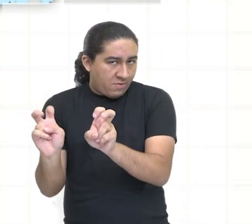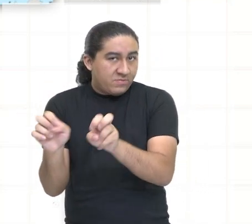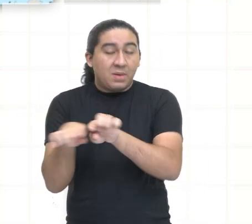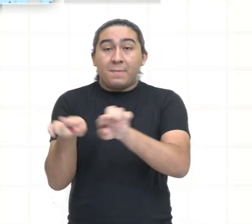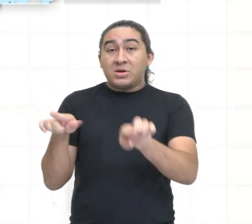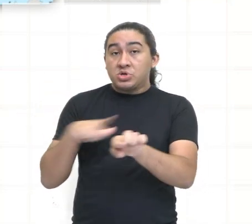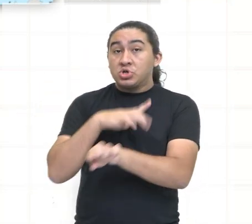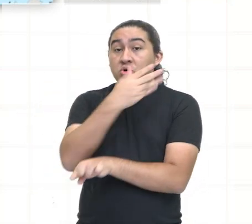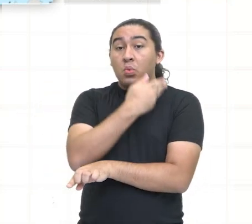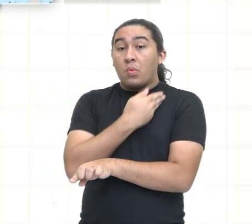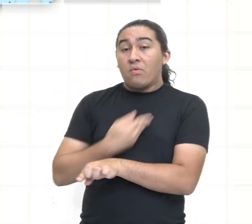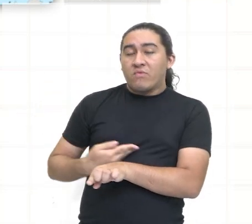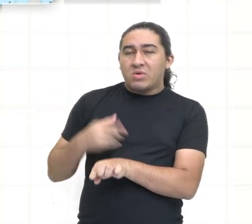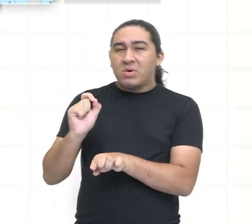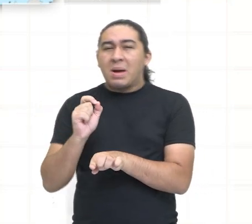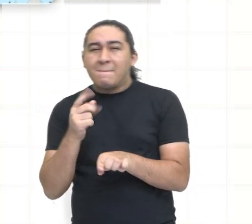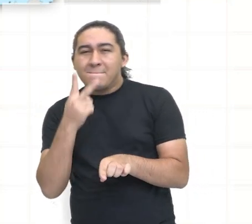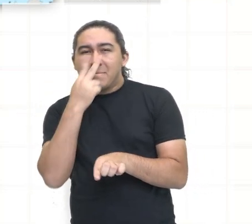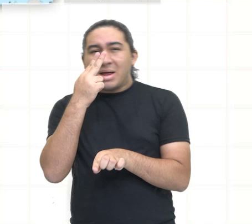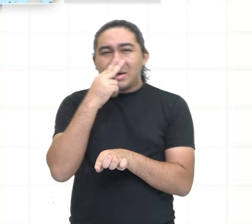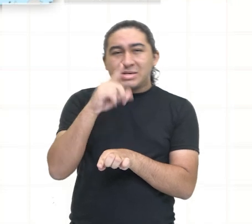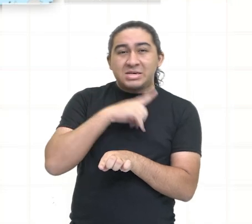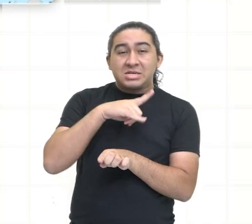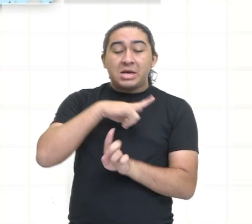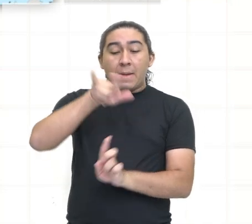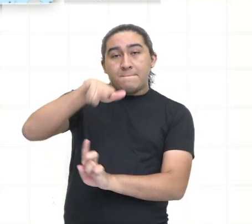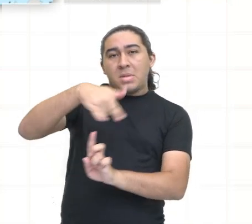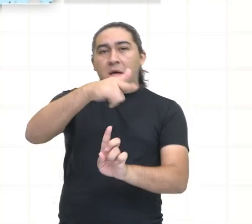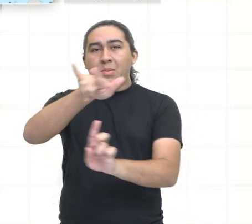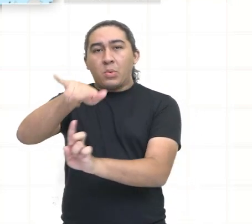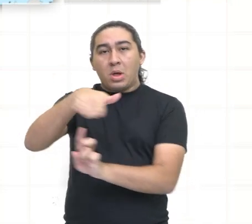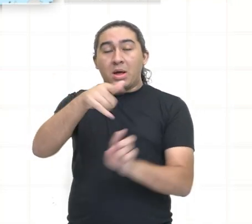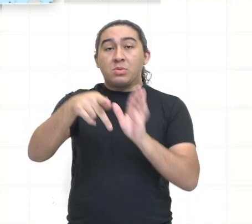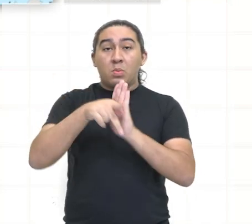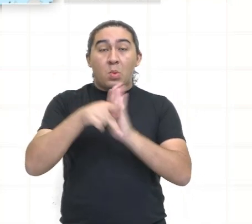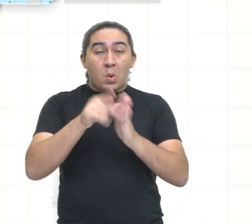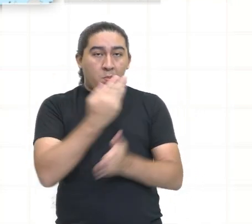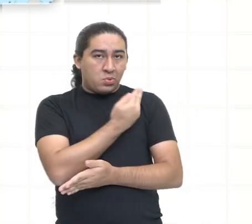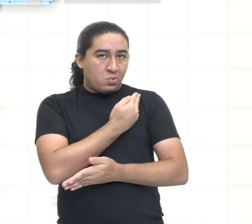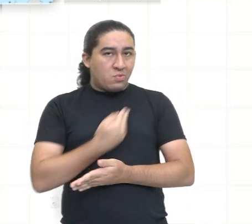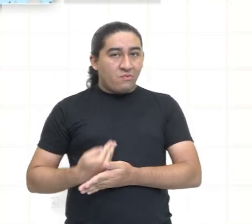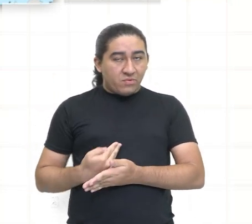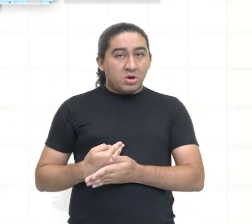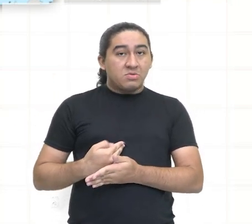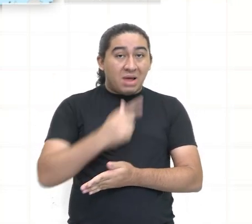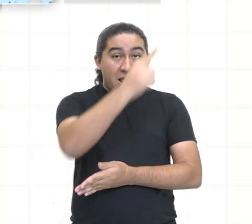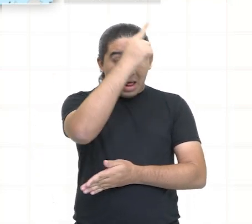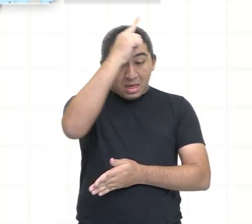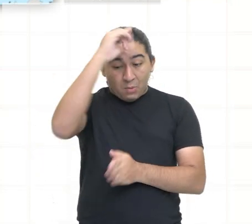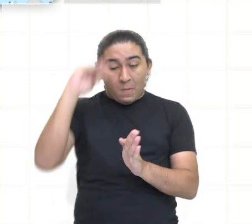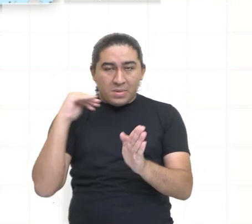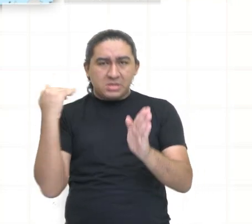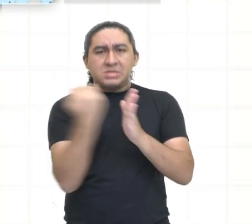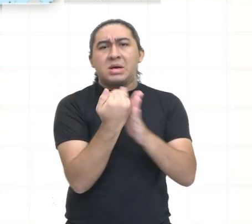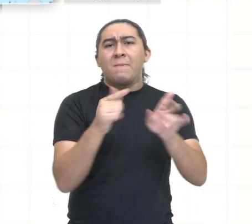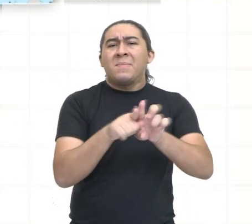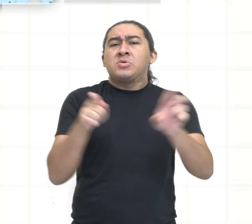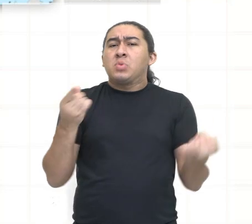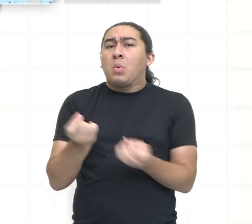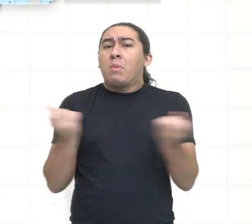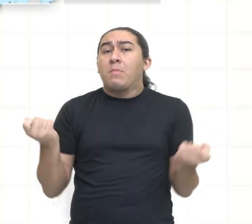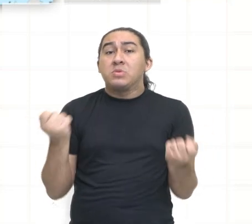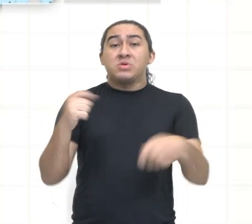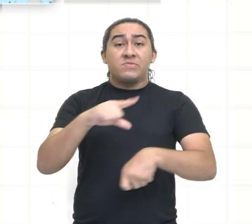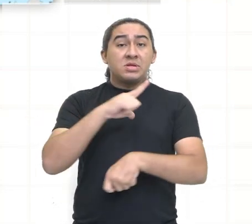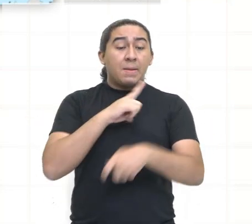tinha um governo ali meio que fantoche em relação ao governo alemão. Como eles conseguiram, professor,